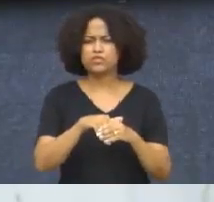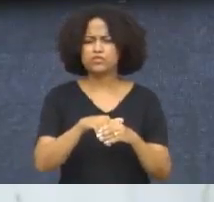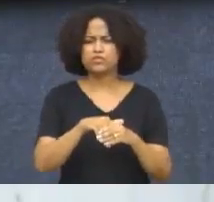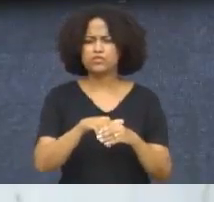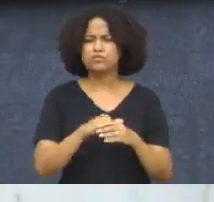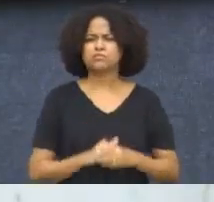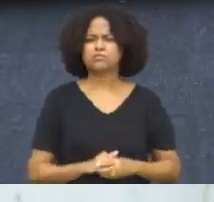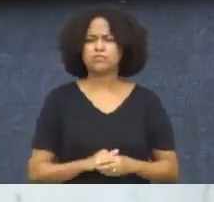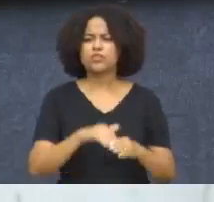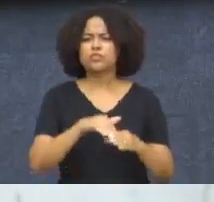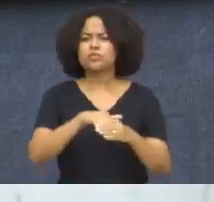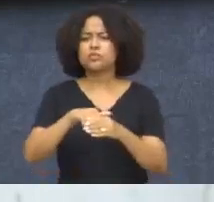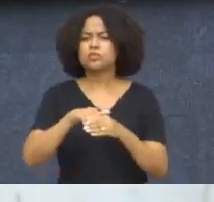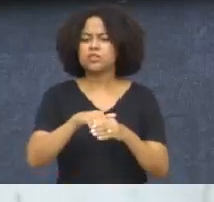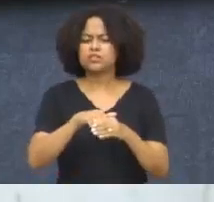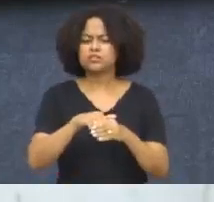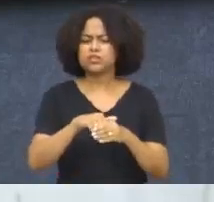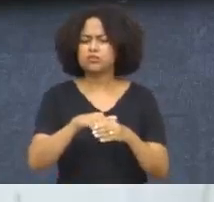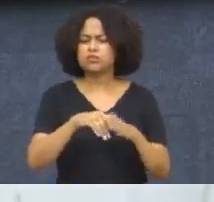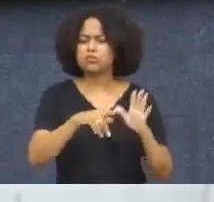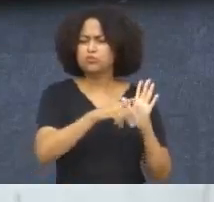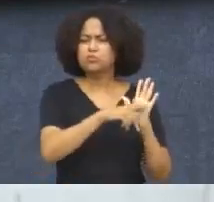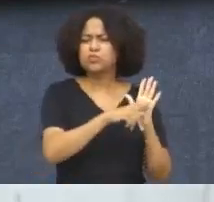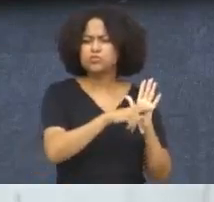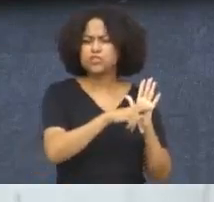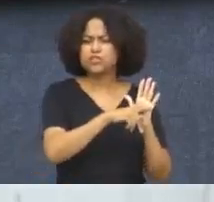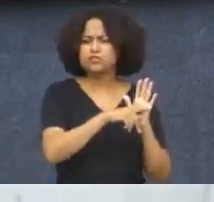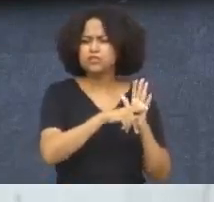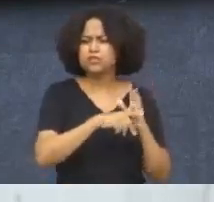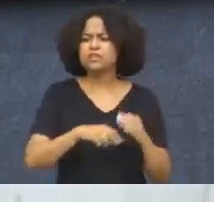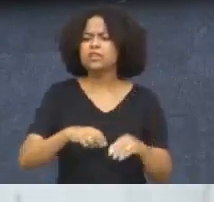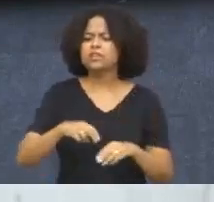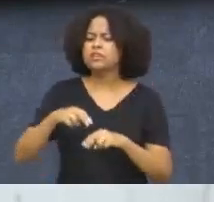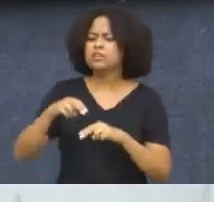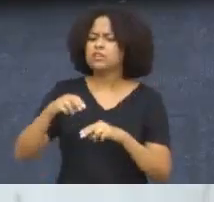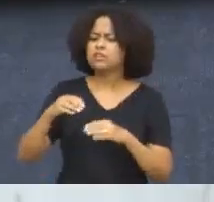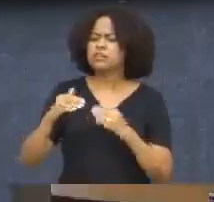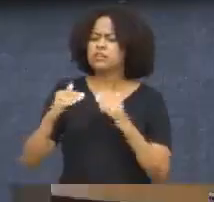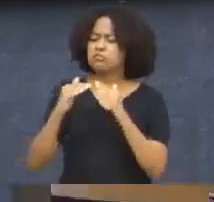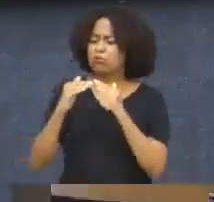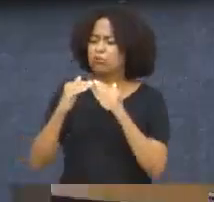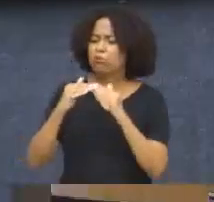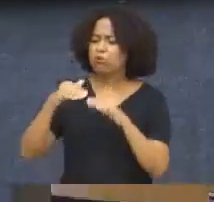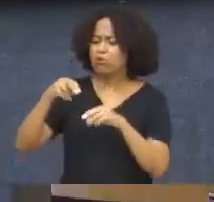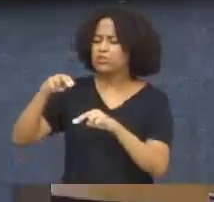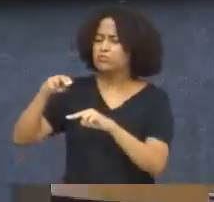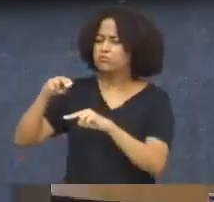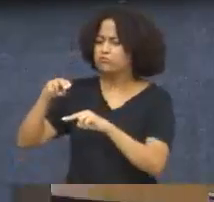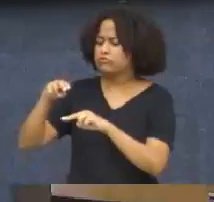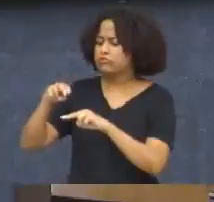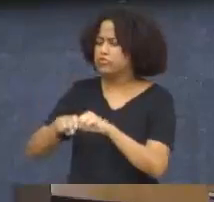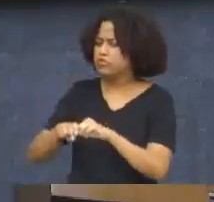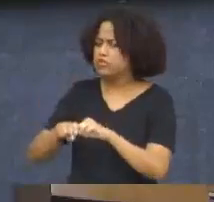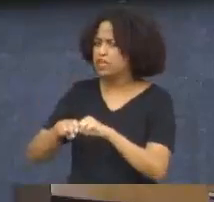Então vamos usar o projeto. Aqueles que concordam, permaneçam como estão, os contrários se manifestem.